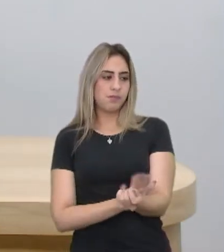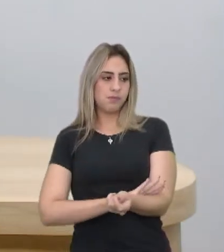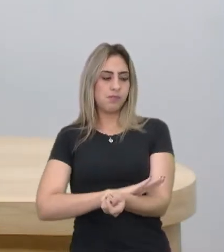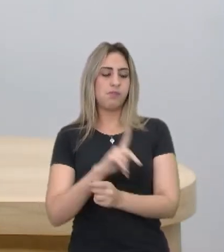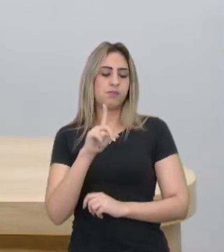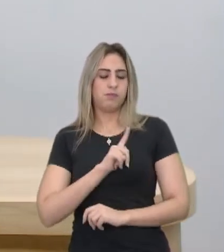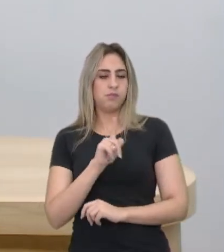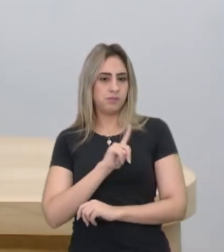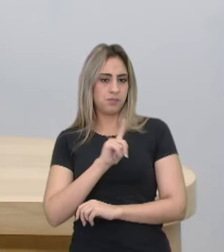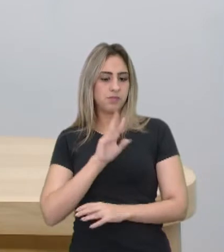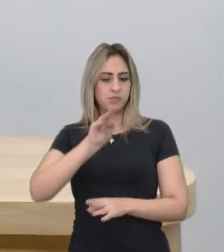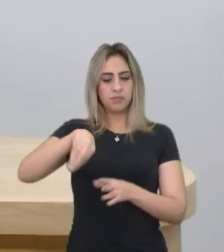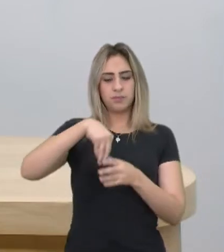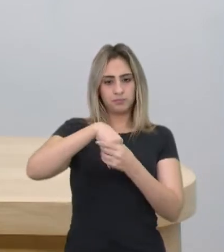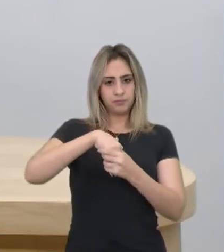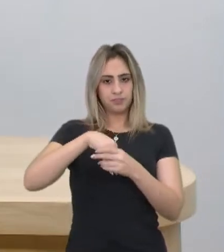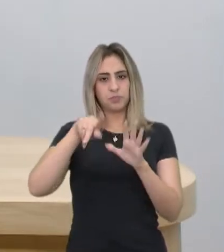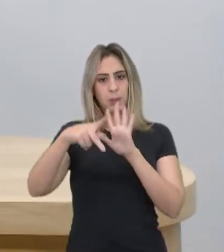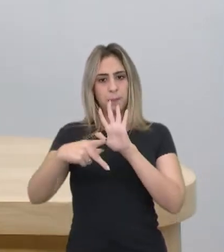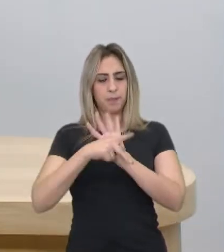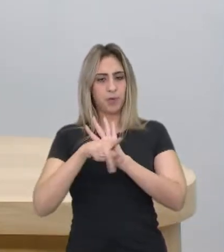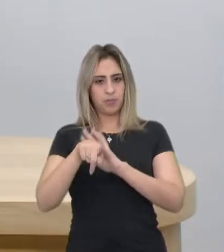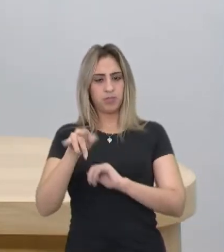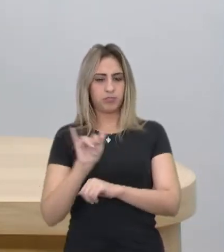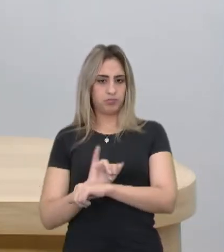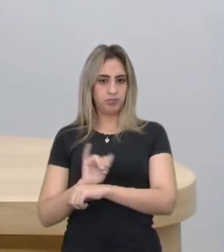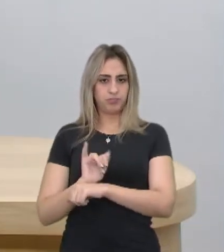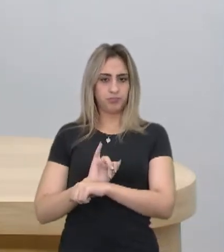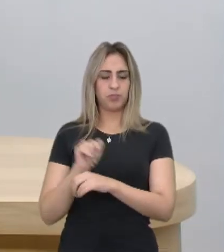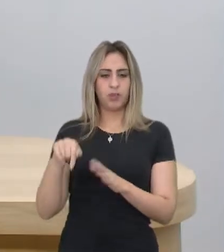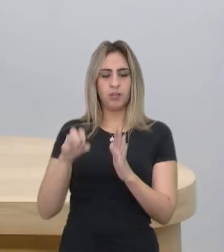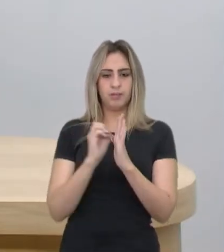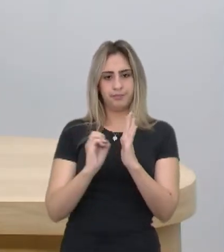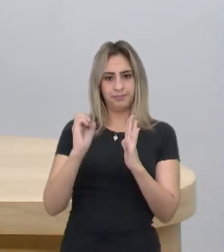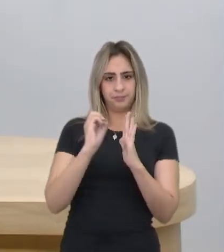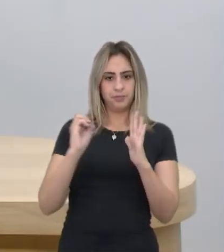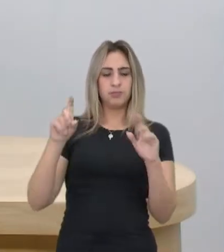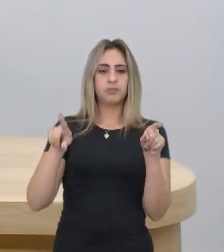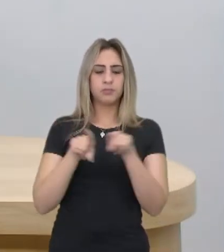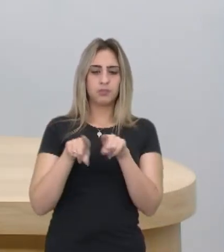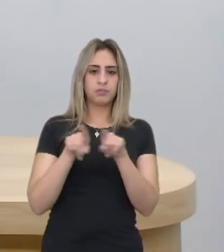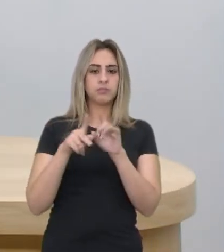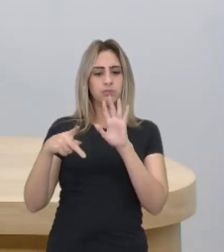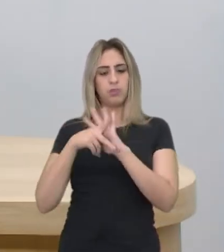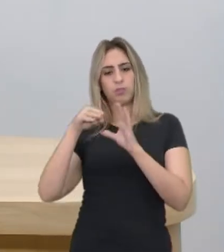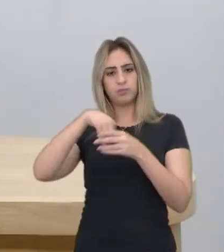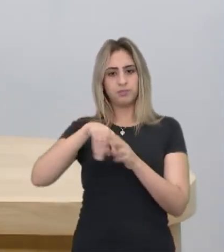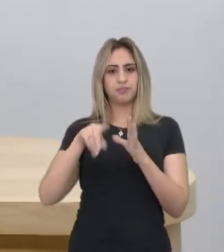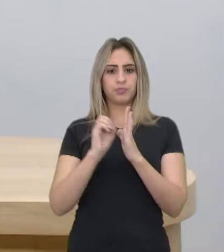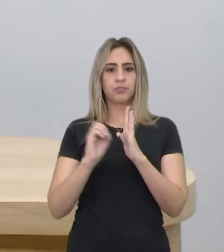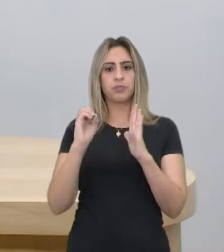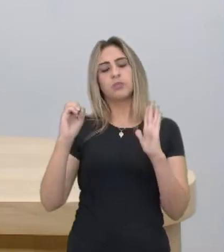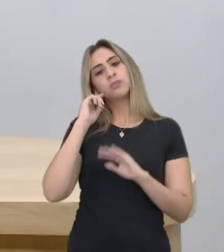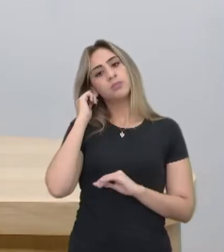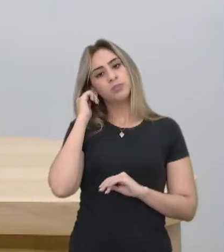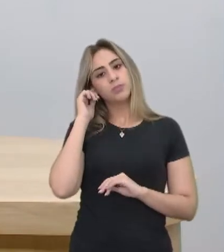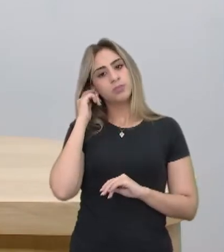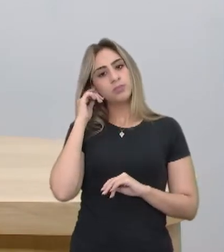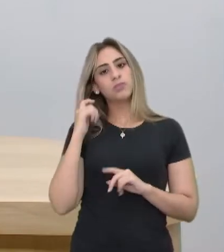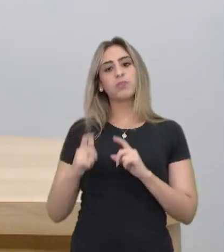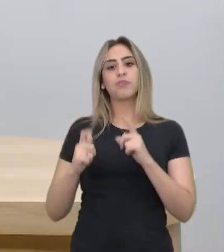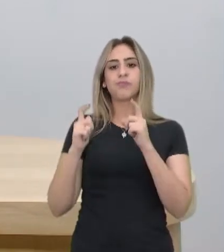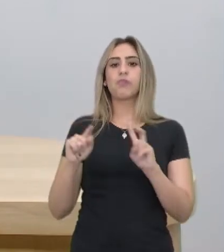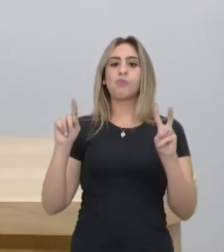estarem todas dentro desse próprio canal aí, né, do Centro de Mídias, é um canal também do Centro de Mídias, aonde